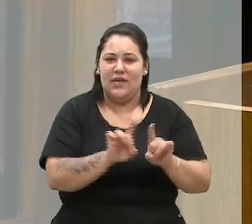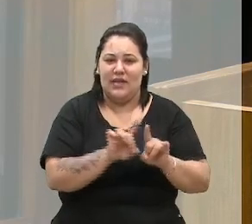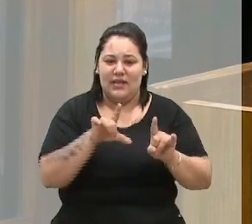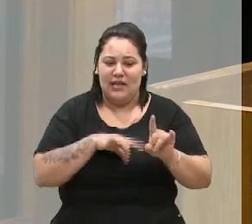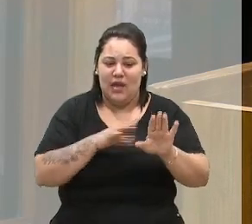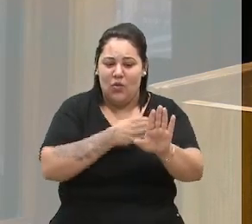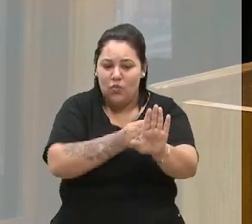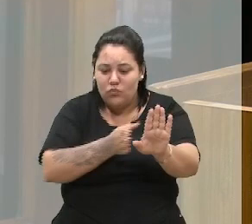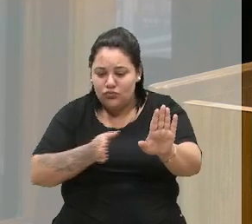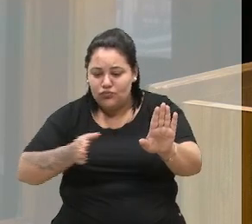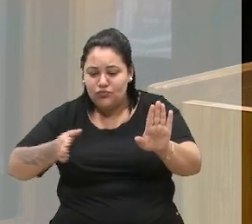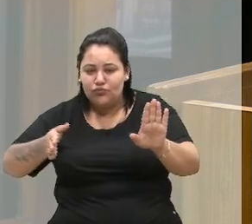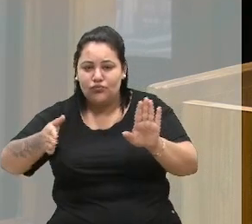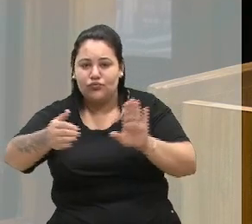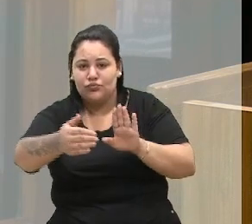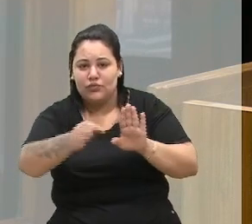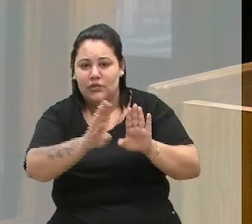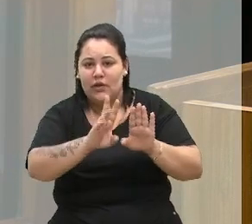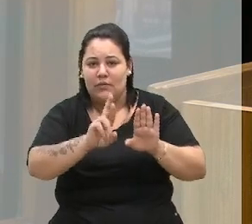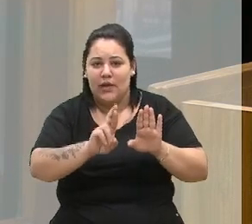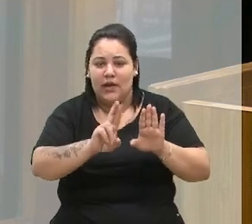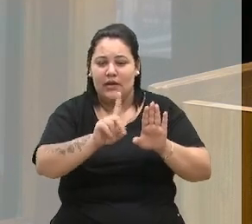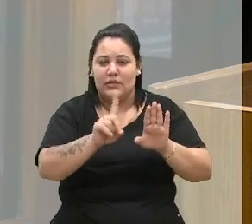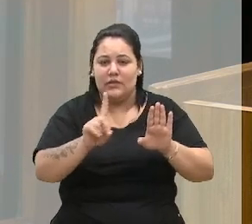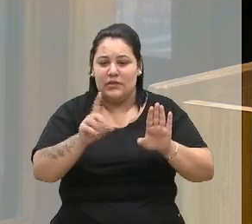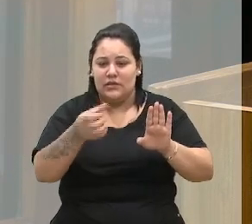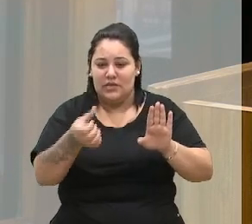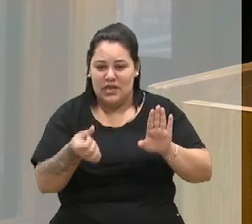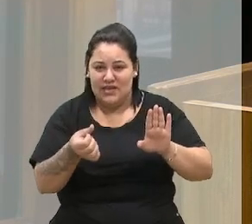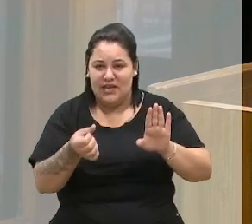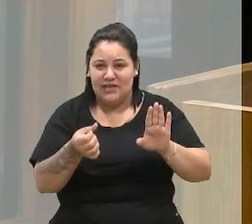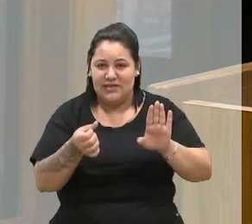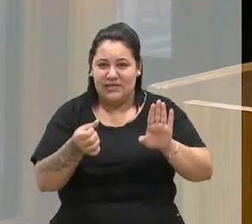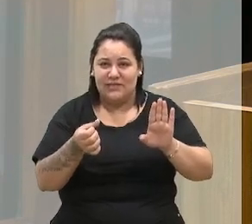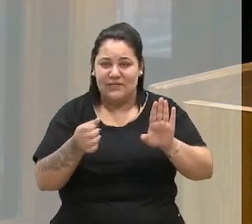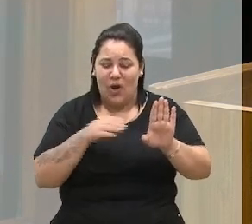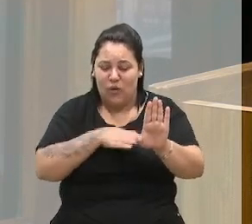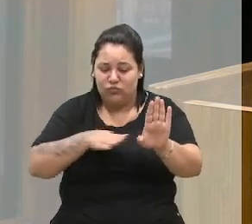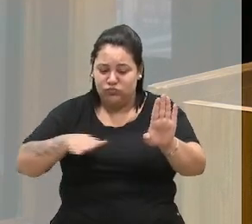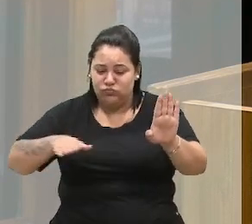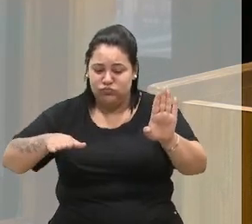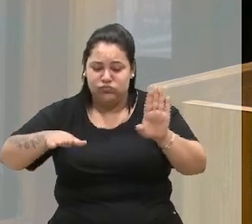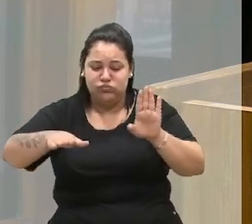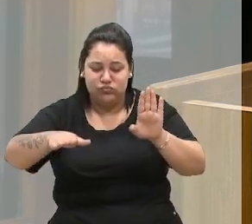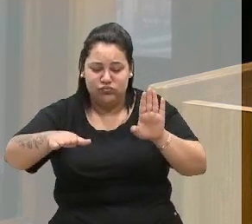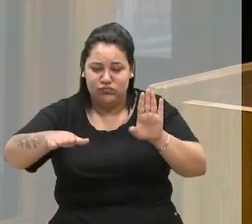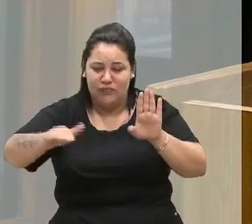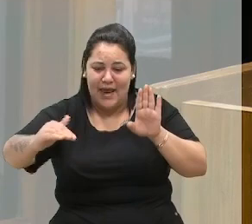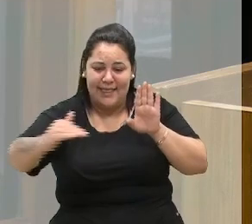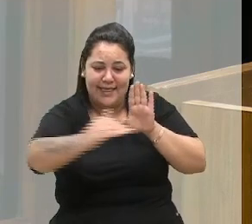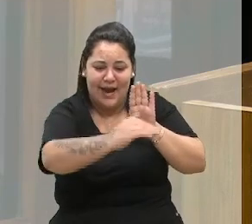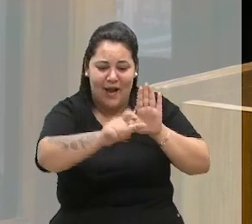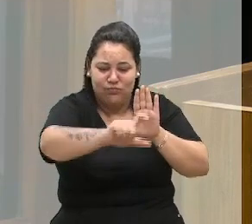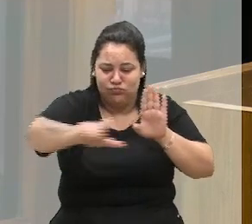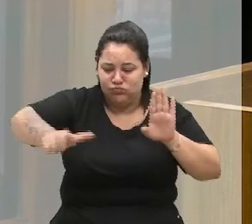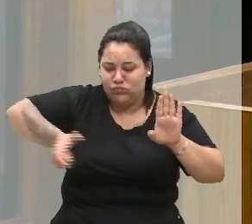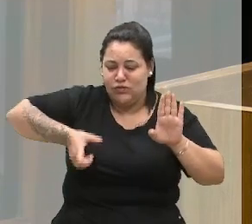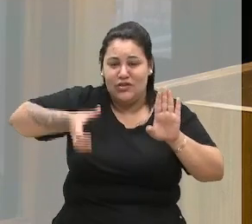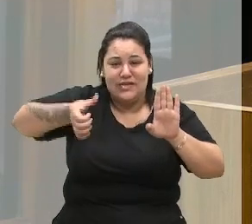ali da BR-116 era um refúgio que caberia só 6 carros, agora vai